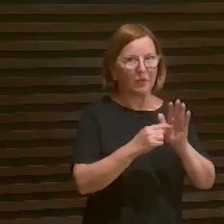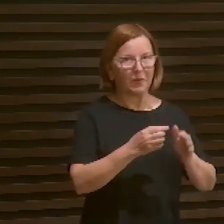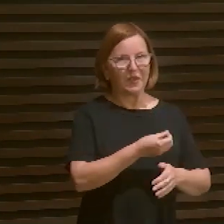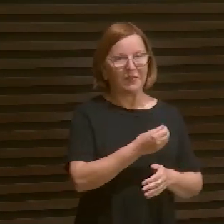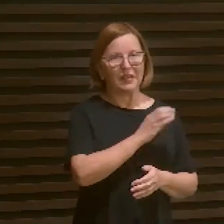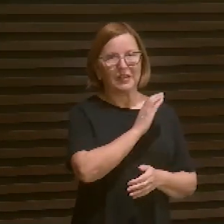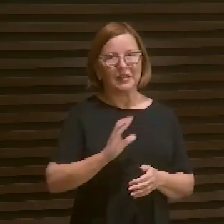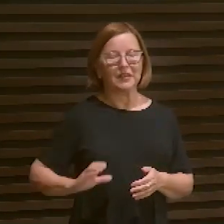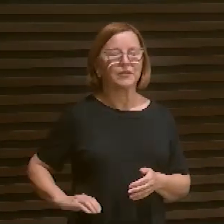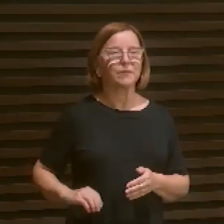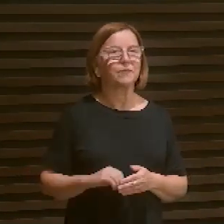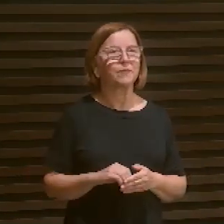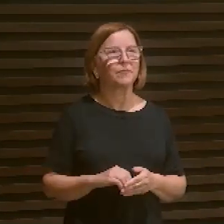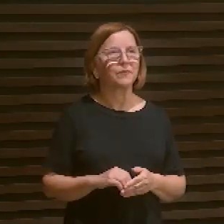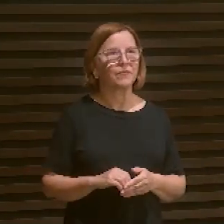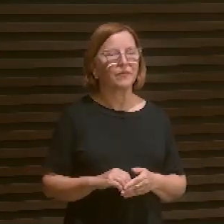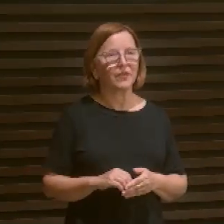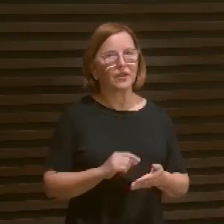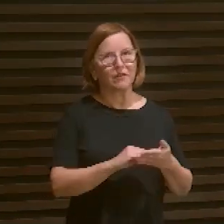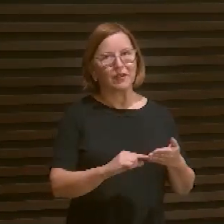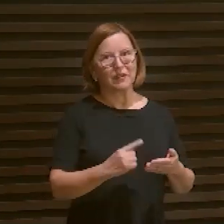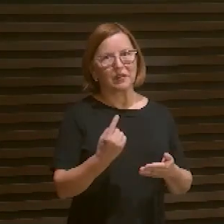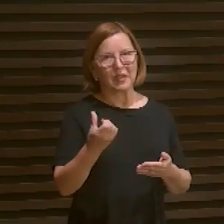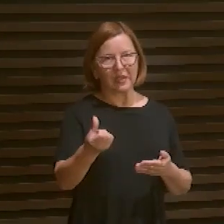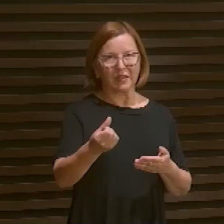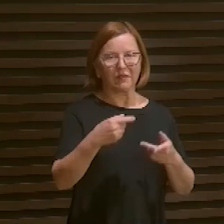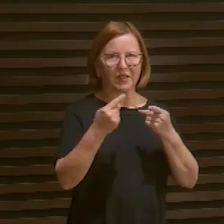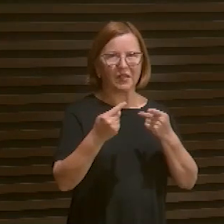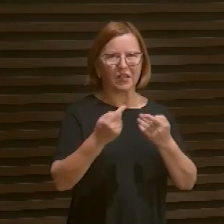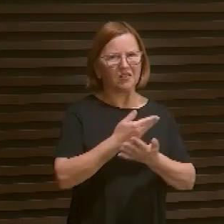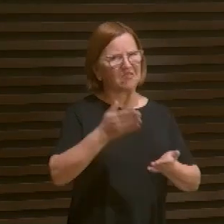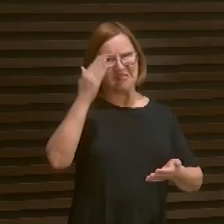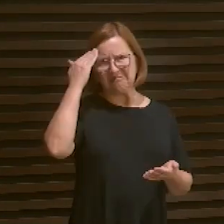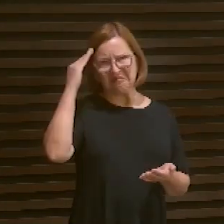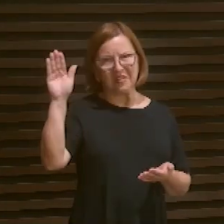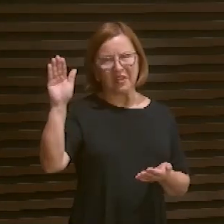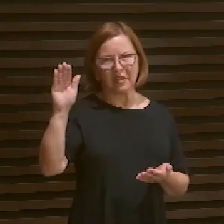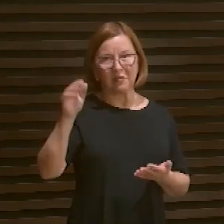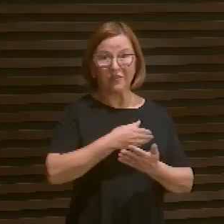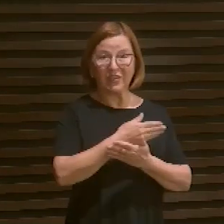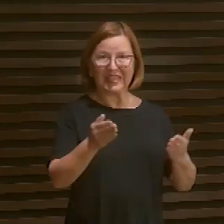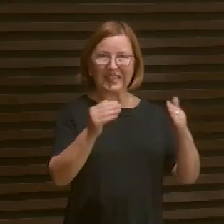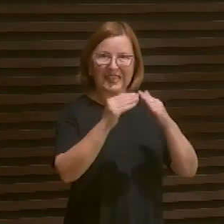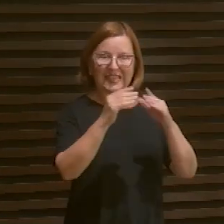versículo 16 ele diz, não sabeis que sois